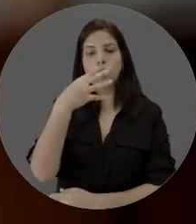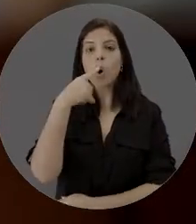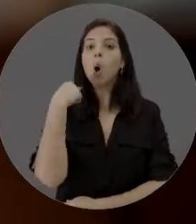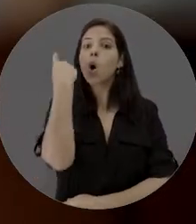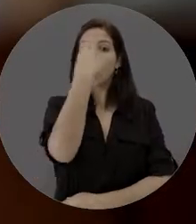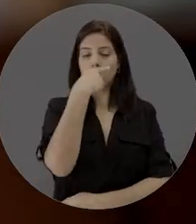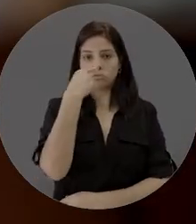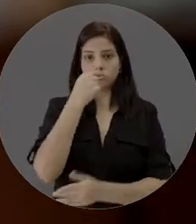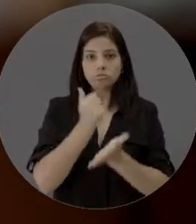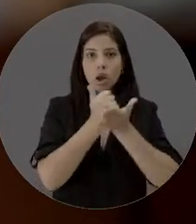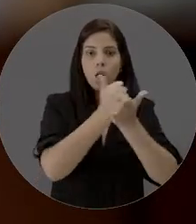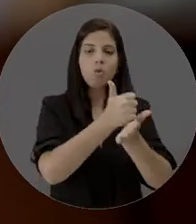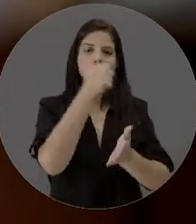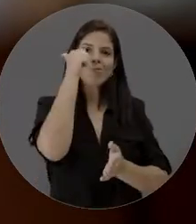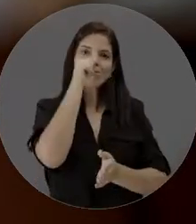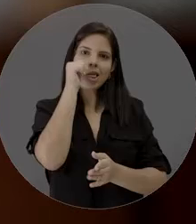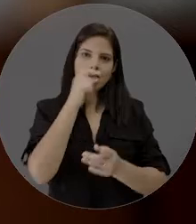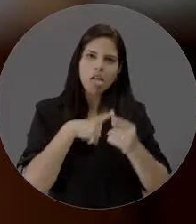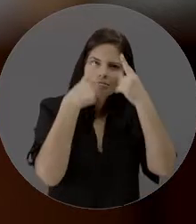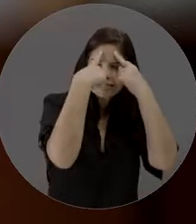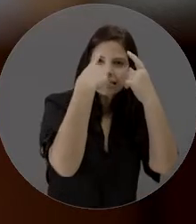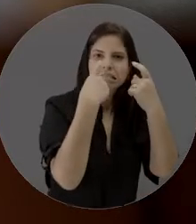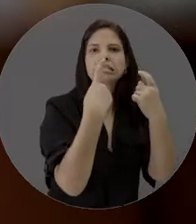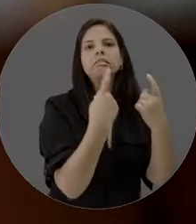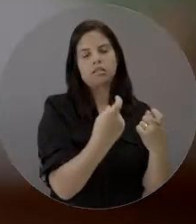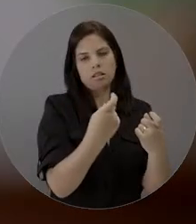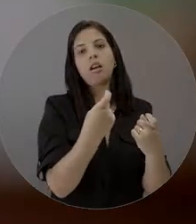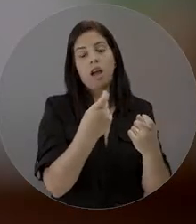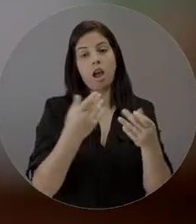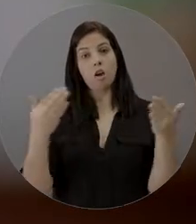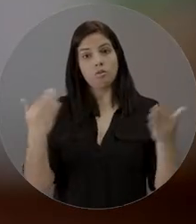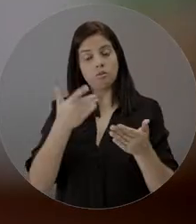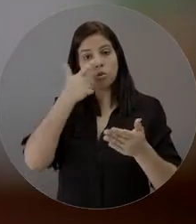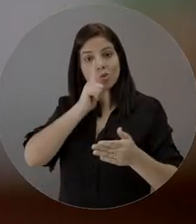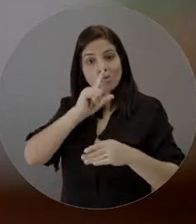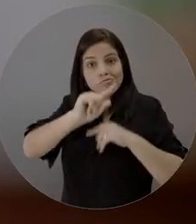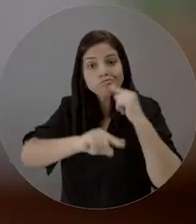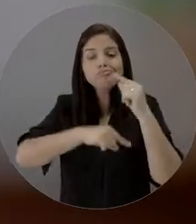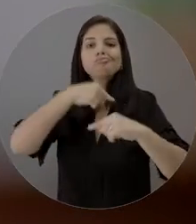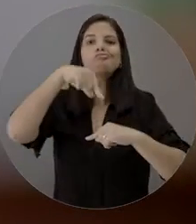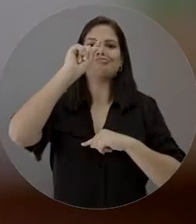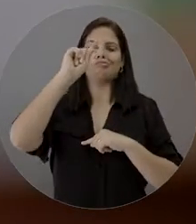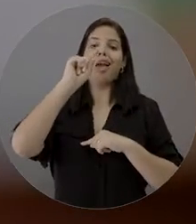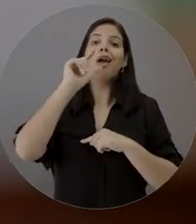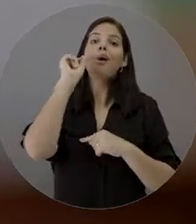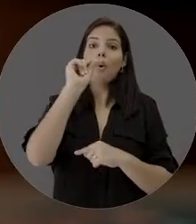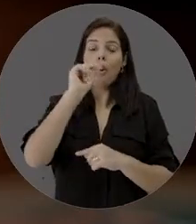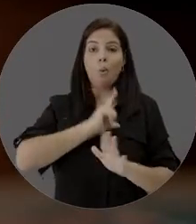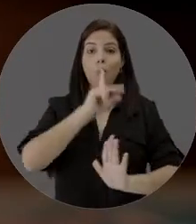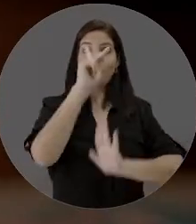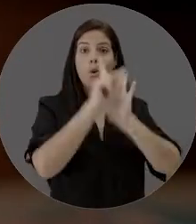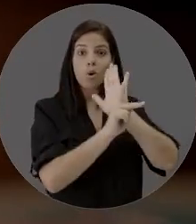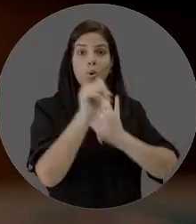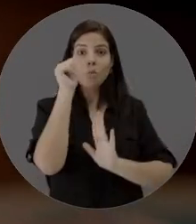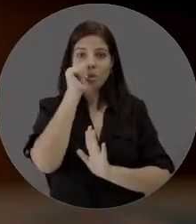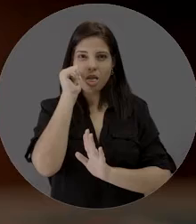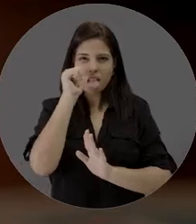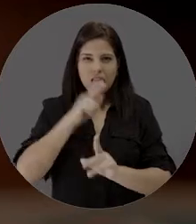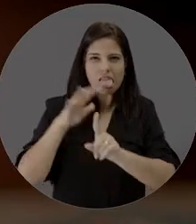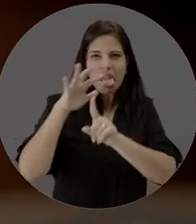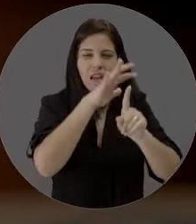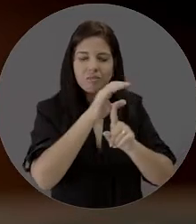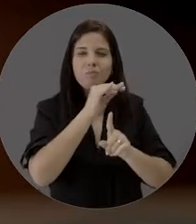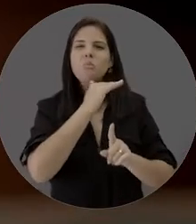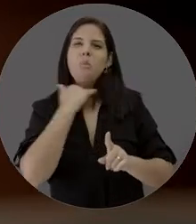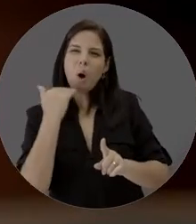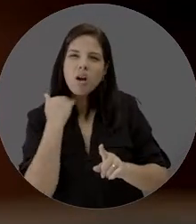24 horas para as mulheres atingidas pela violência. Agora, vamos avançar com um novo projeto. Vamos garantir às mães